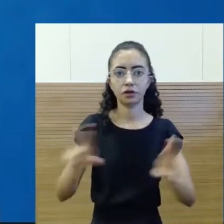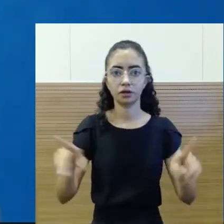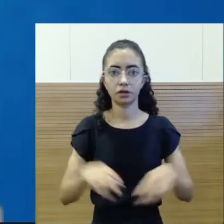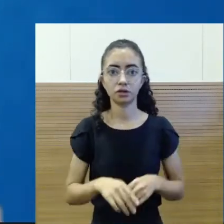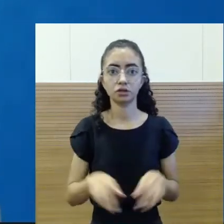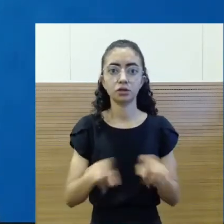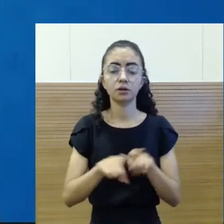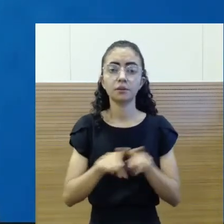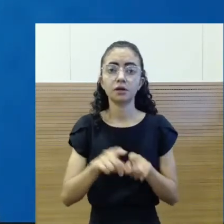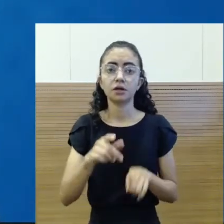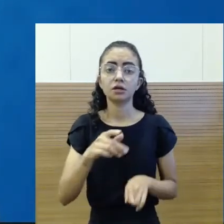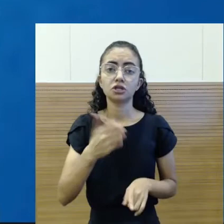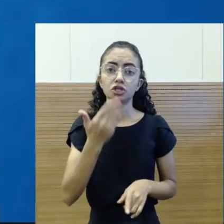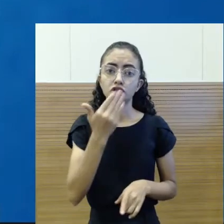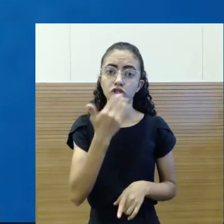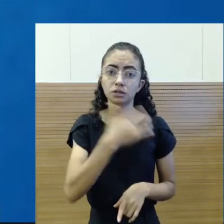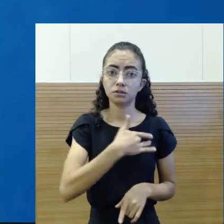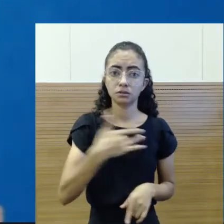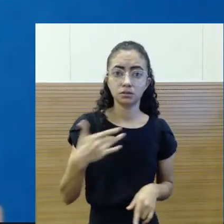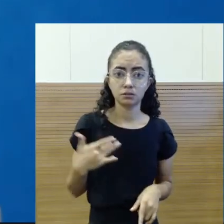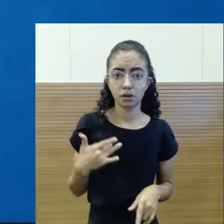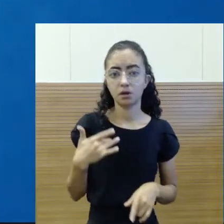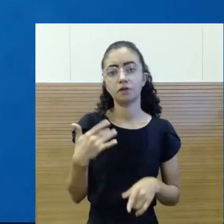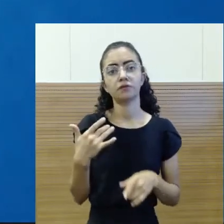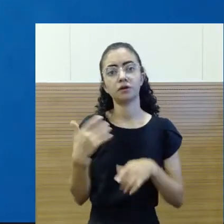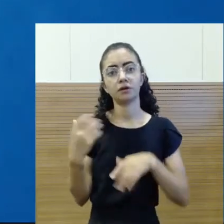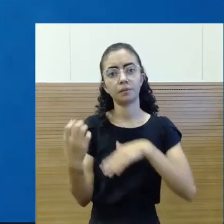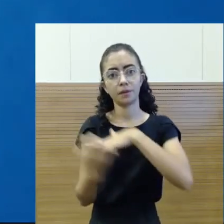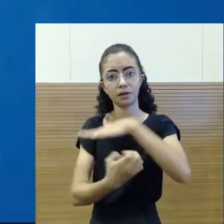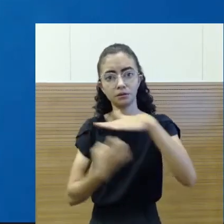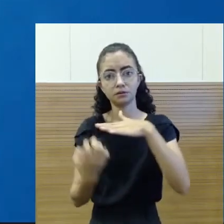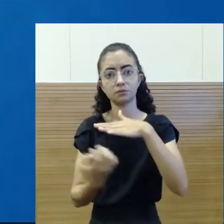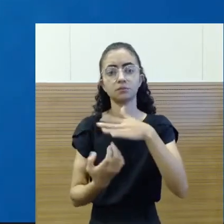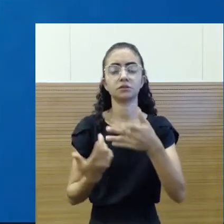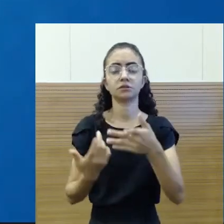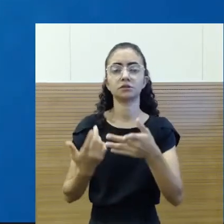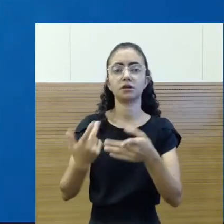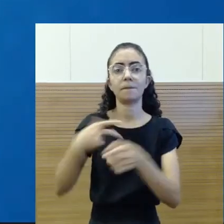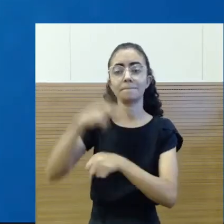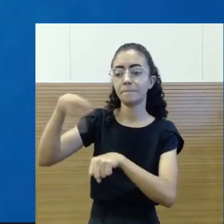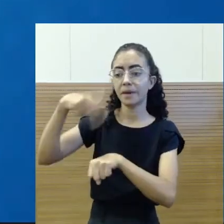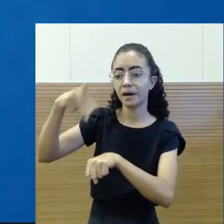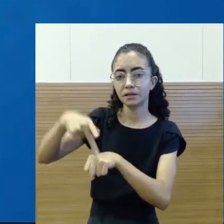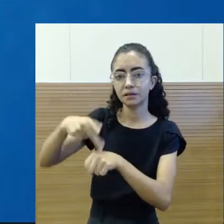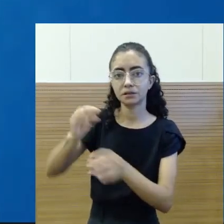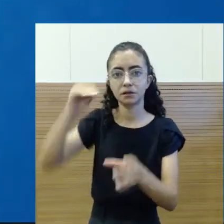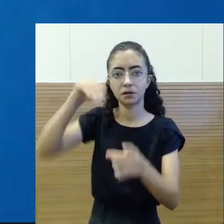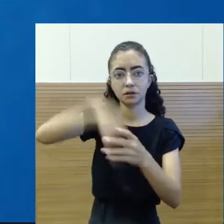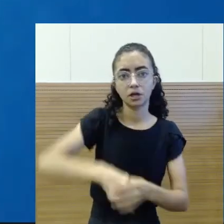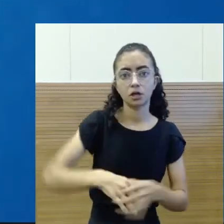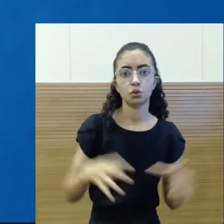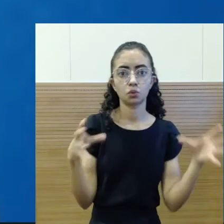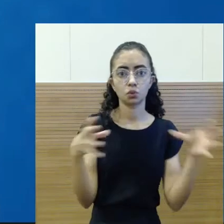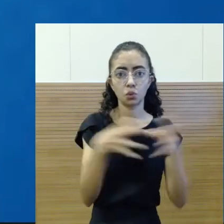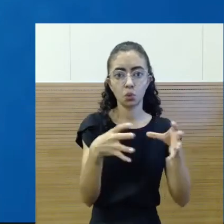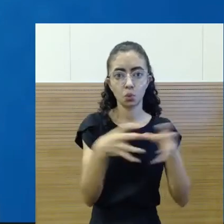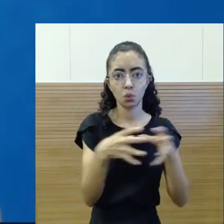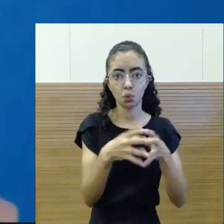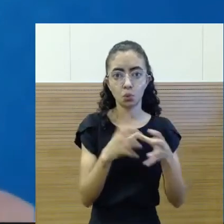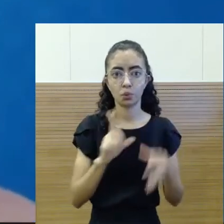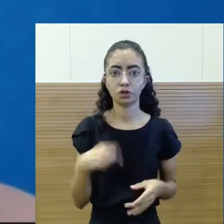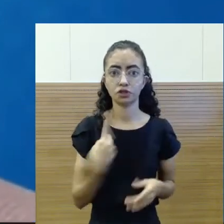para os Estados-membros e as agências das Nações Unidas para se juntarem a nós, enquanto desenvolvemos os princípios